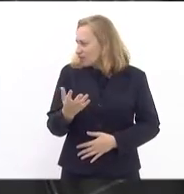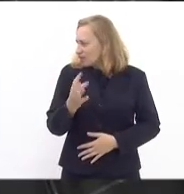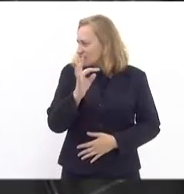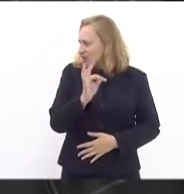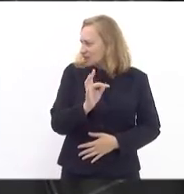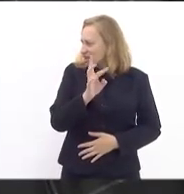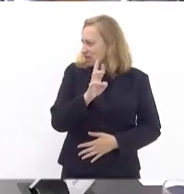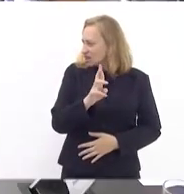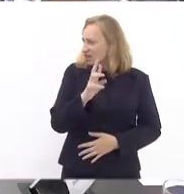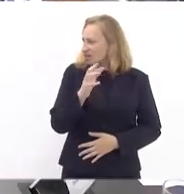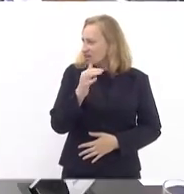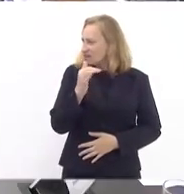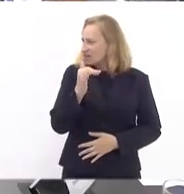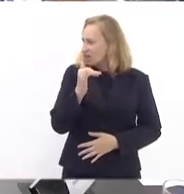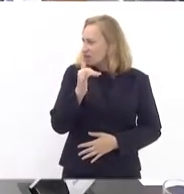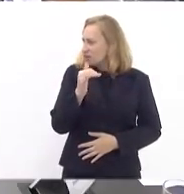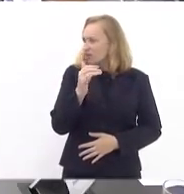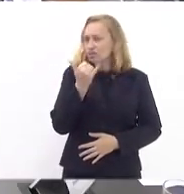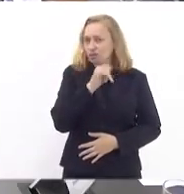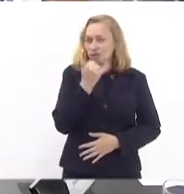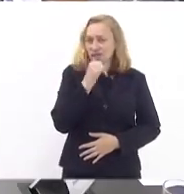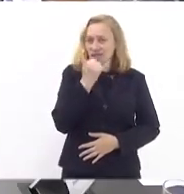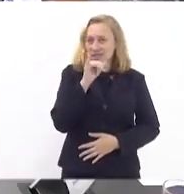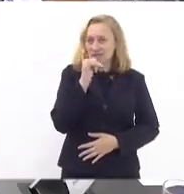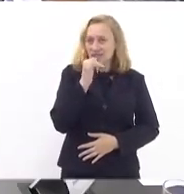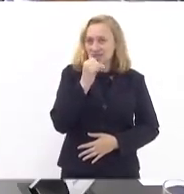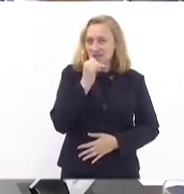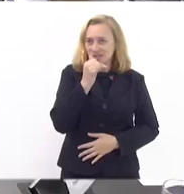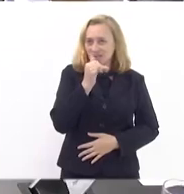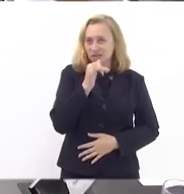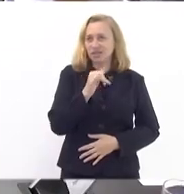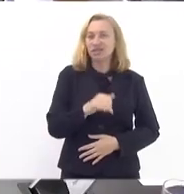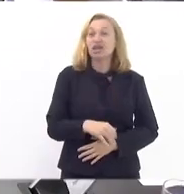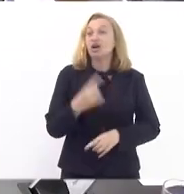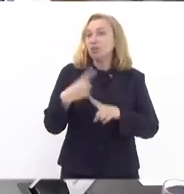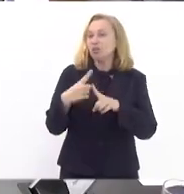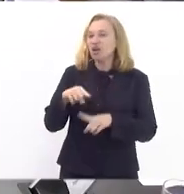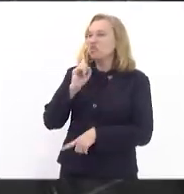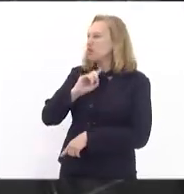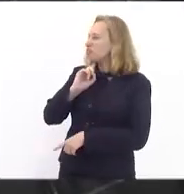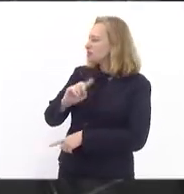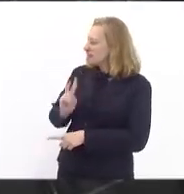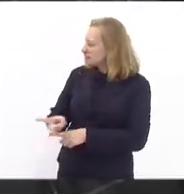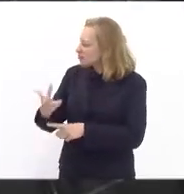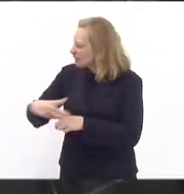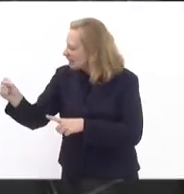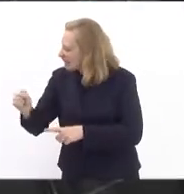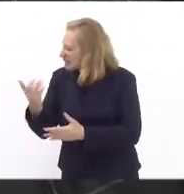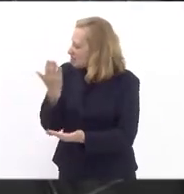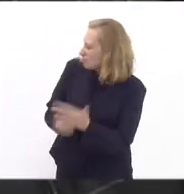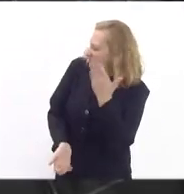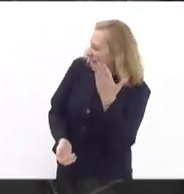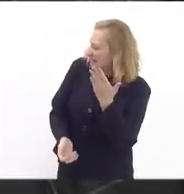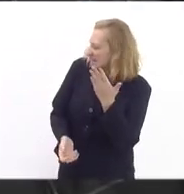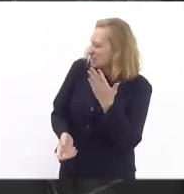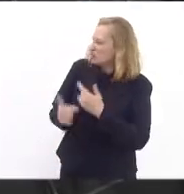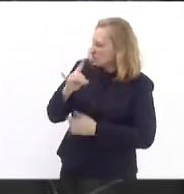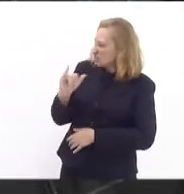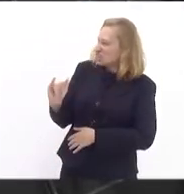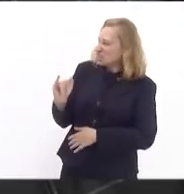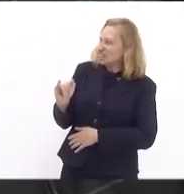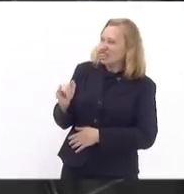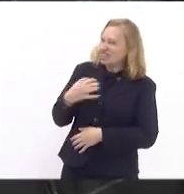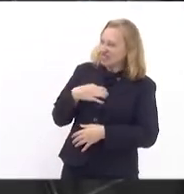conversar com vocês tão controverso desnecessários é porque o Flamengo sempre Flamengo incomoda né